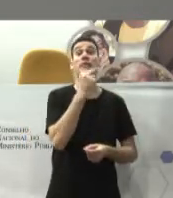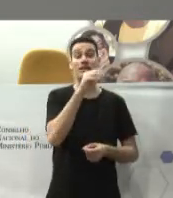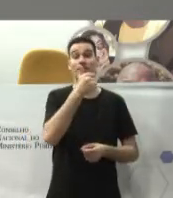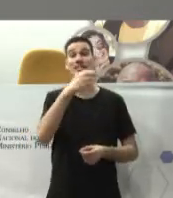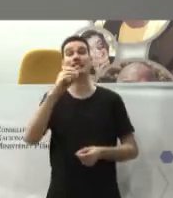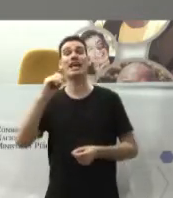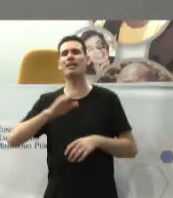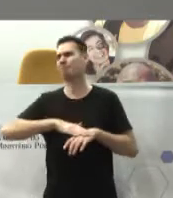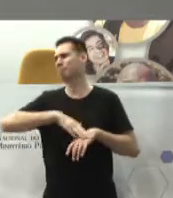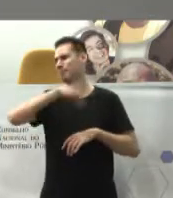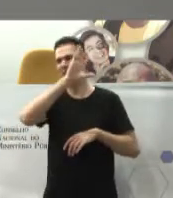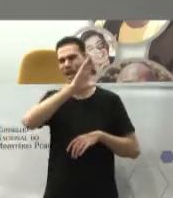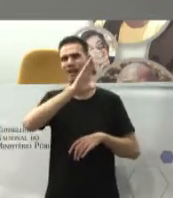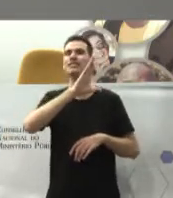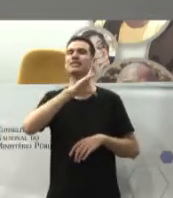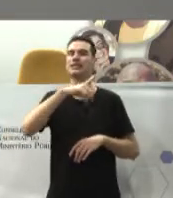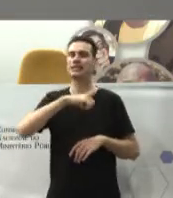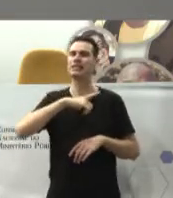por inspeções